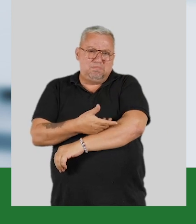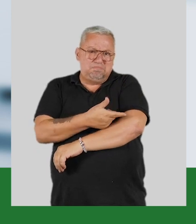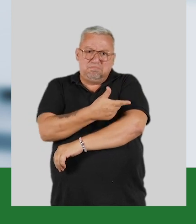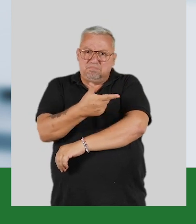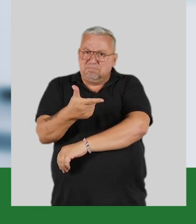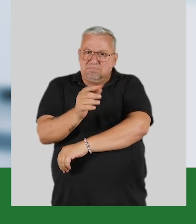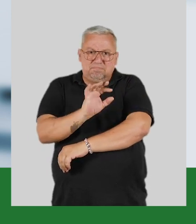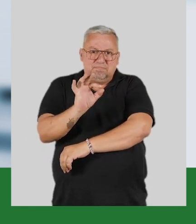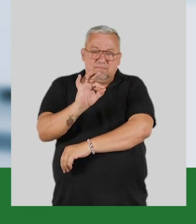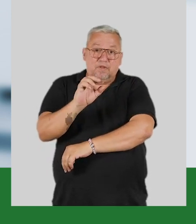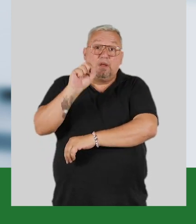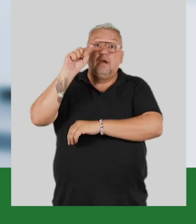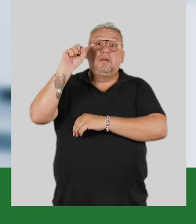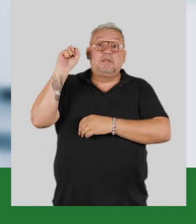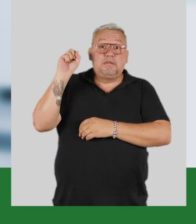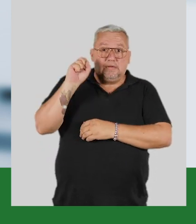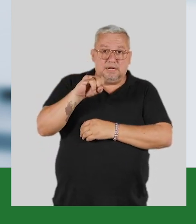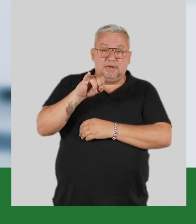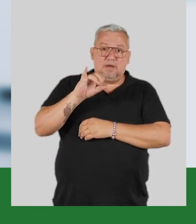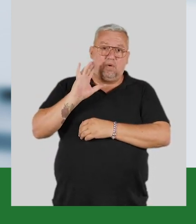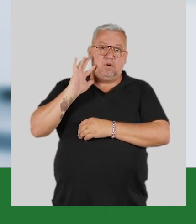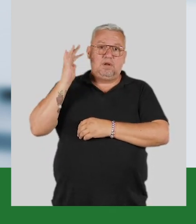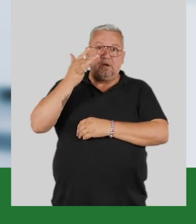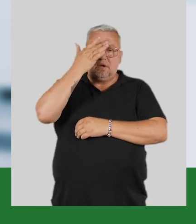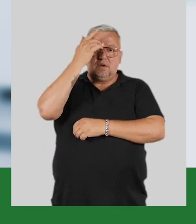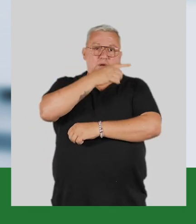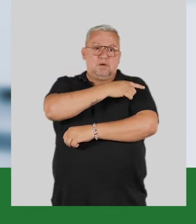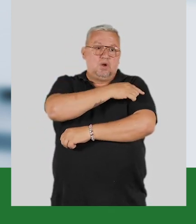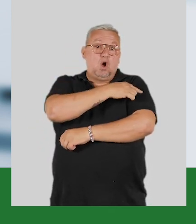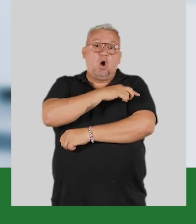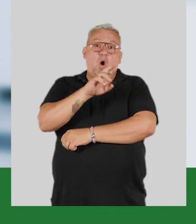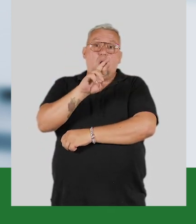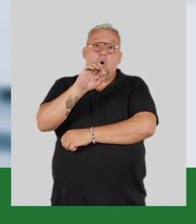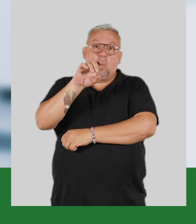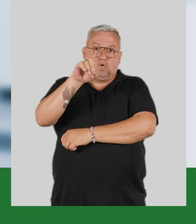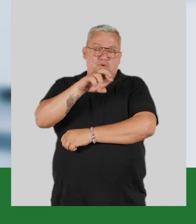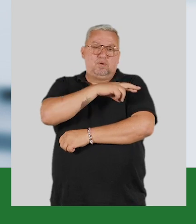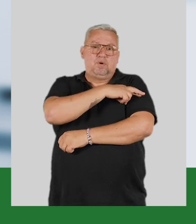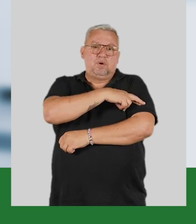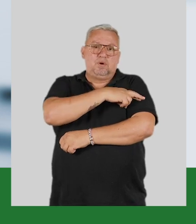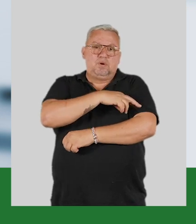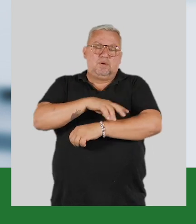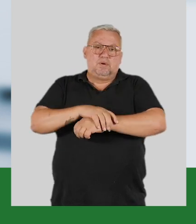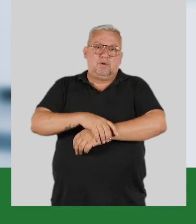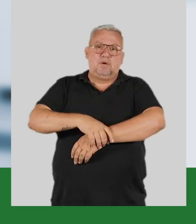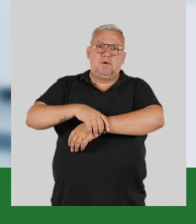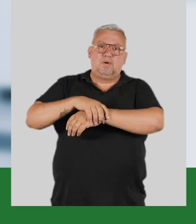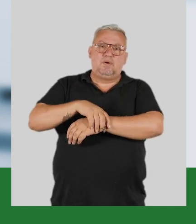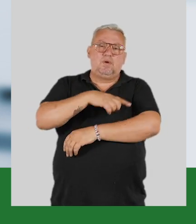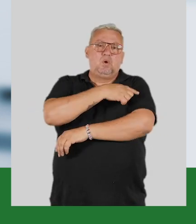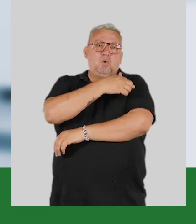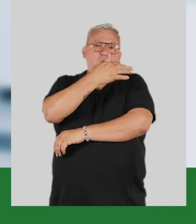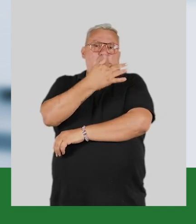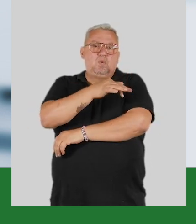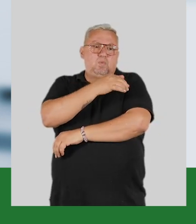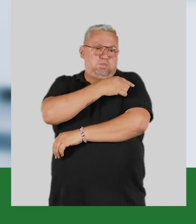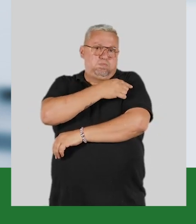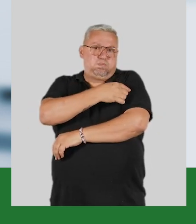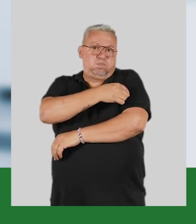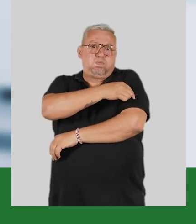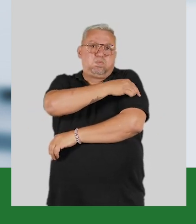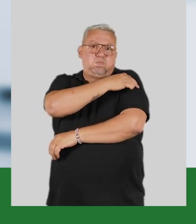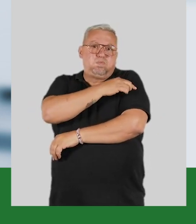da vacina. E se porventura a pessoa ficar com o braço roxo, ficar com aquela equimose, aquela área extensa